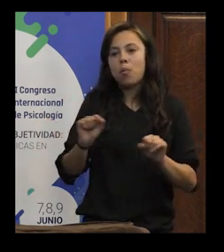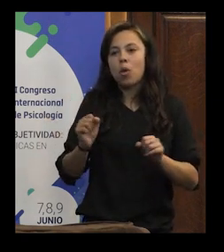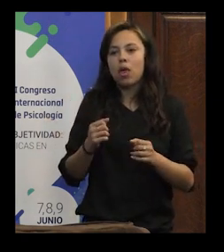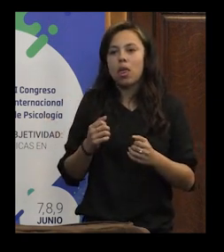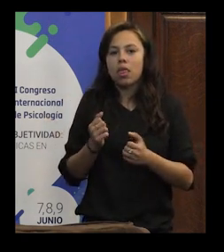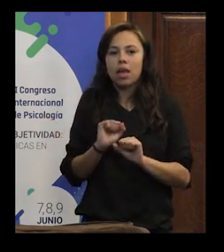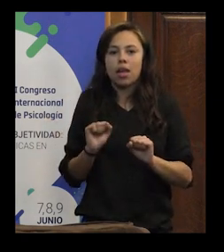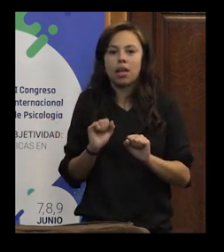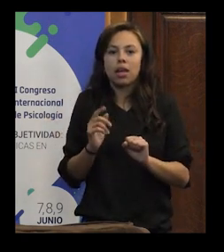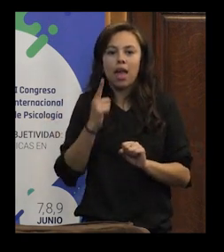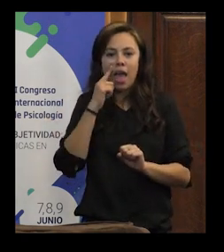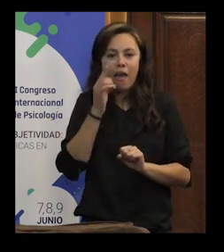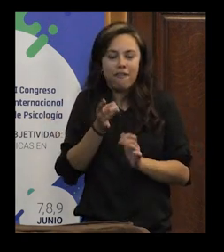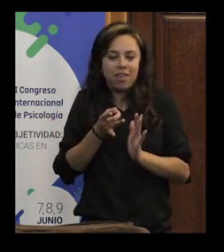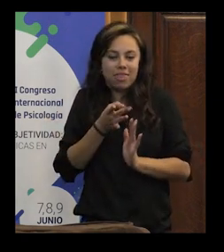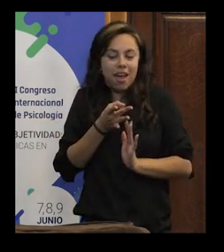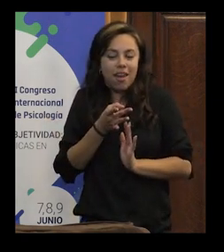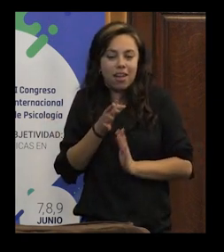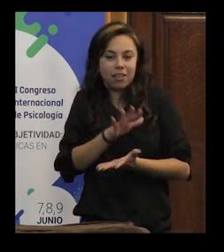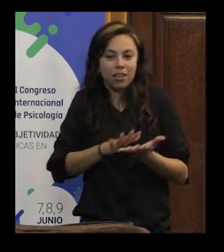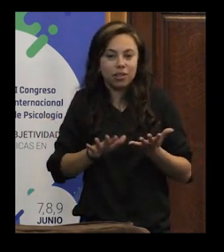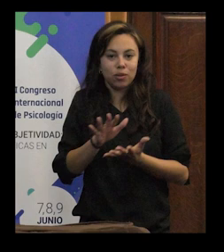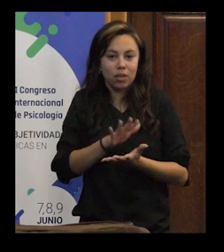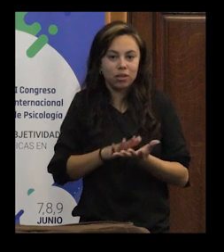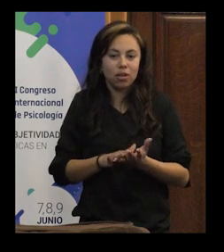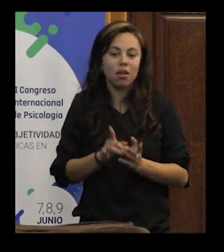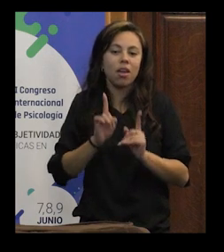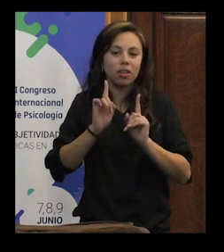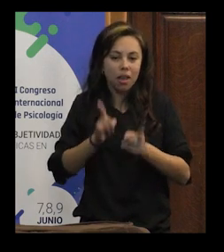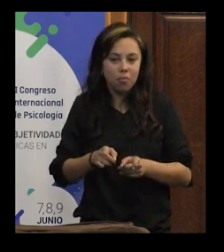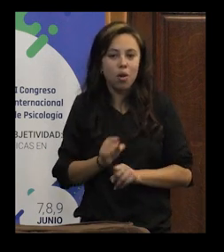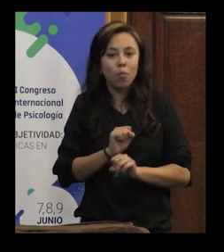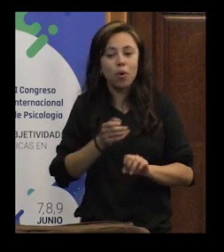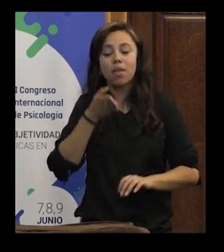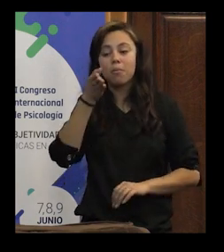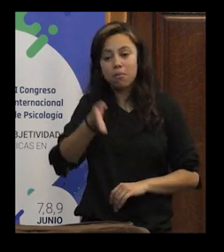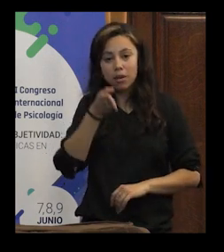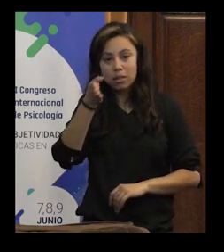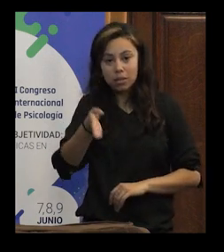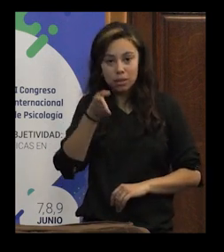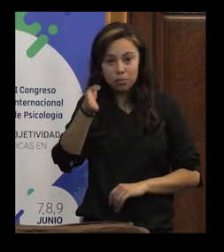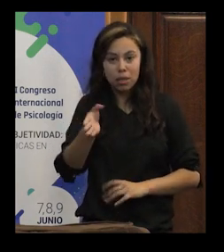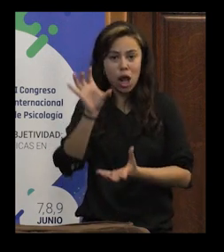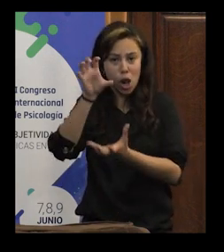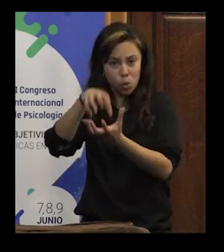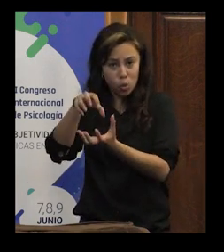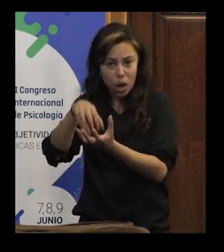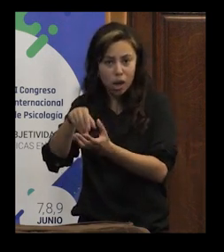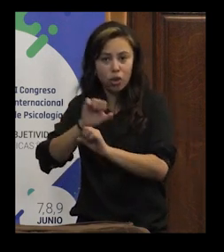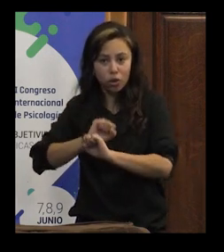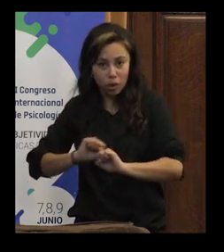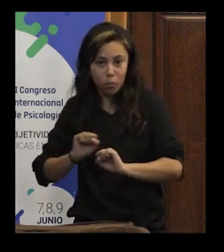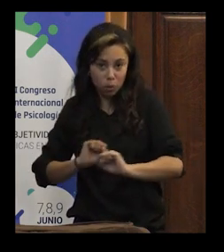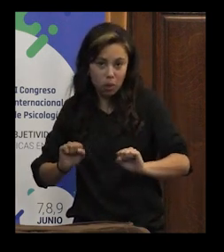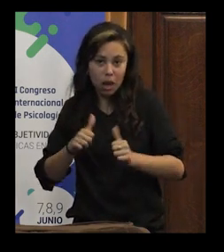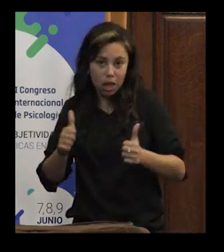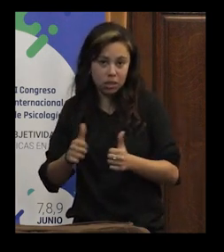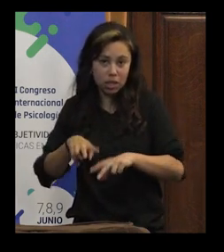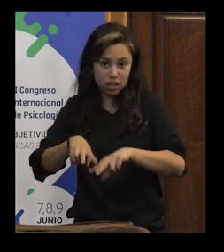clínicos experimentales de terapias potenciales para curar la enfermedad de